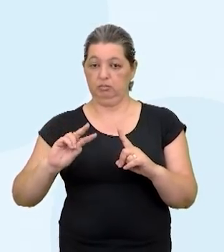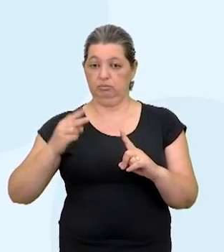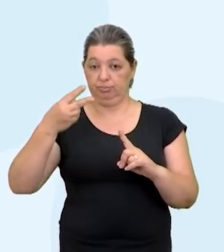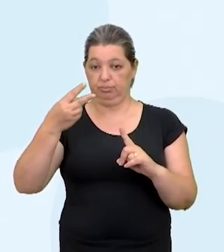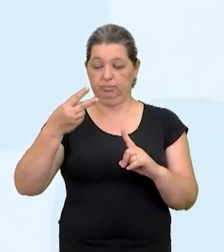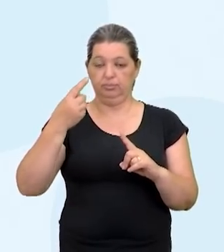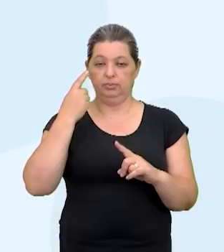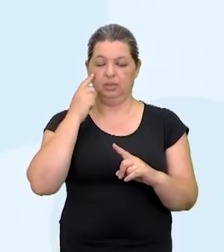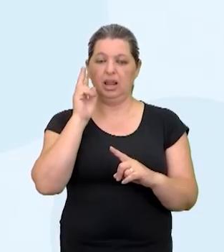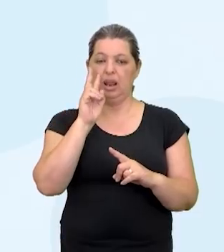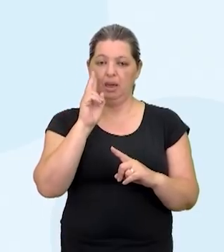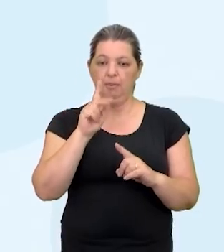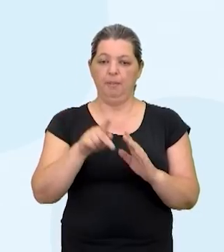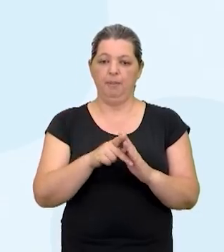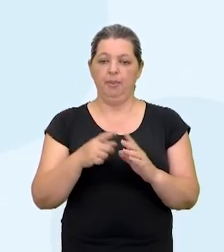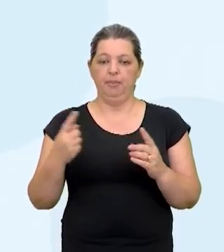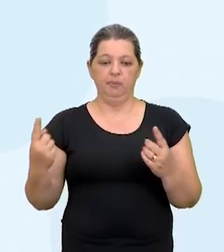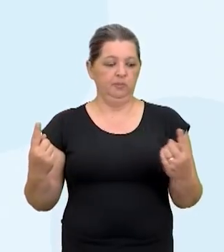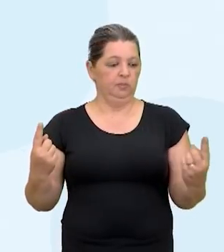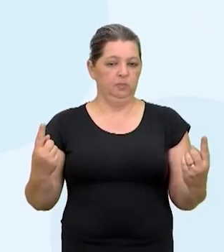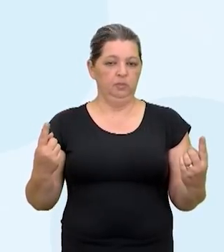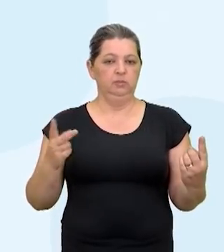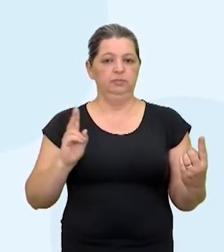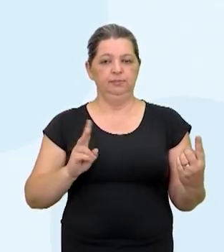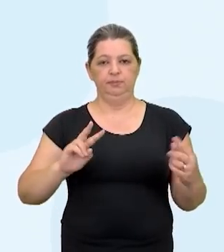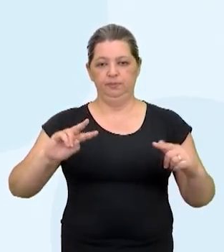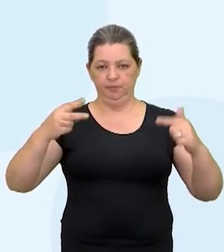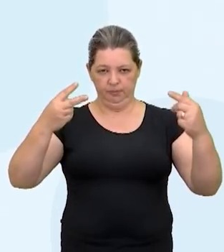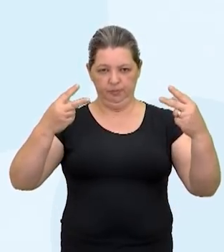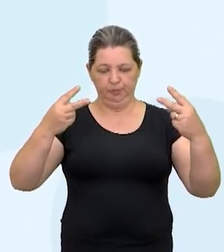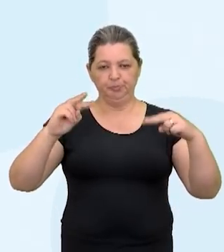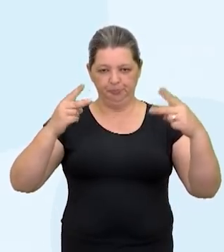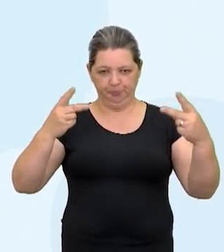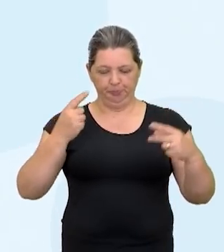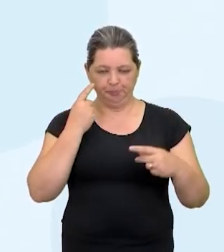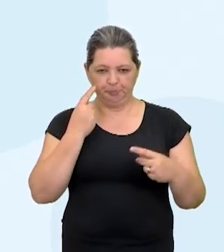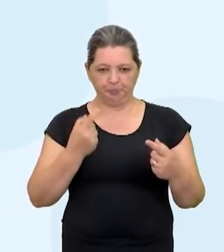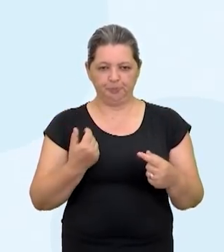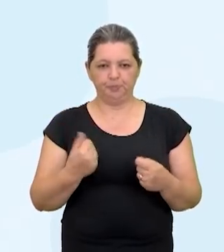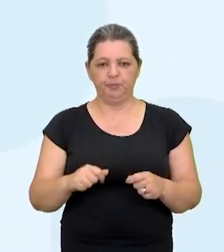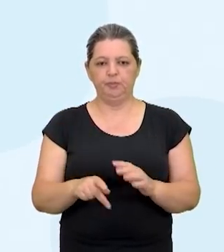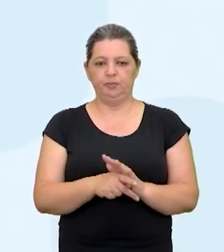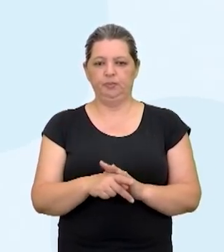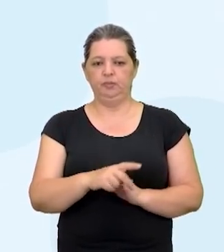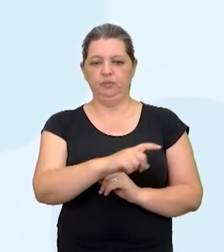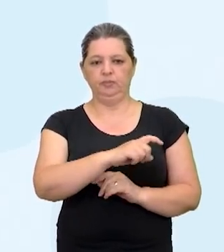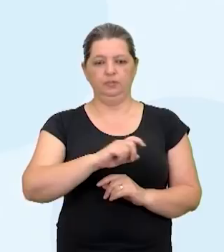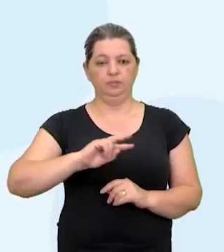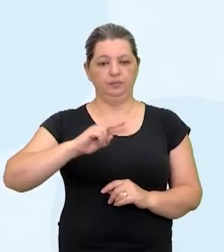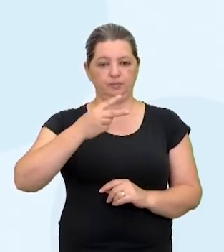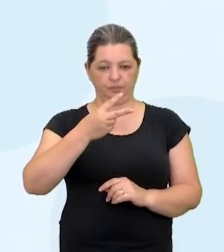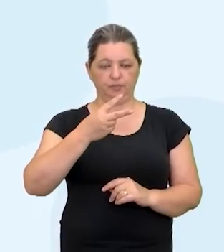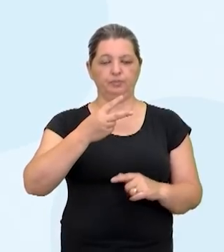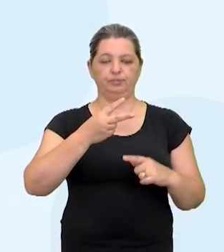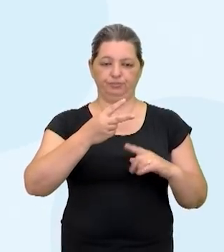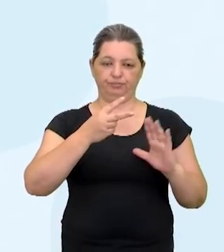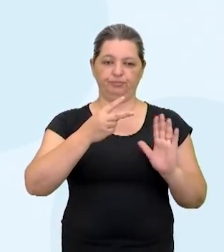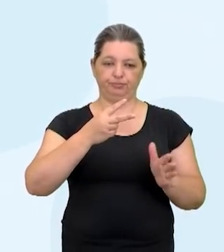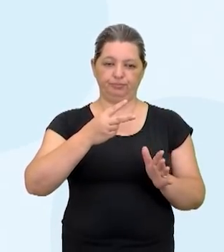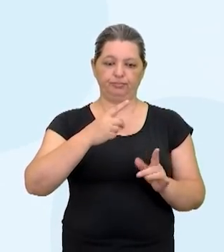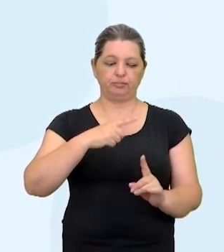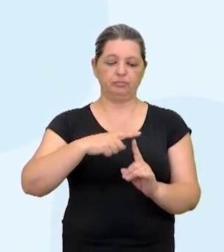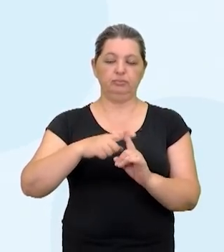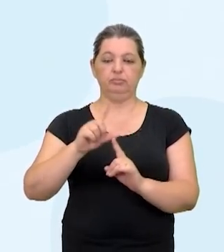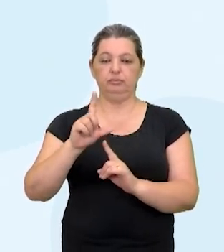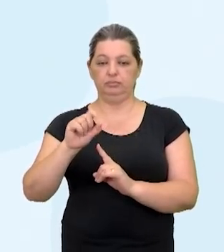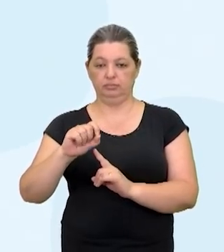quadrado. Porque, lembra, nas pontas tem que ser sempre elevado ao quadrado. Ah, então, arrumando, eu vou ter o x², que já tinha lá, o 10x,